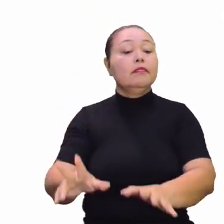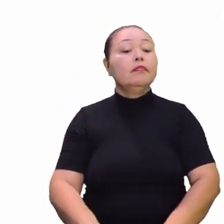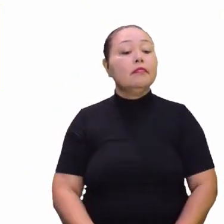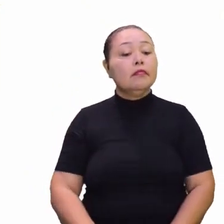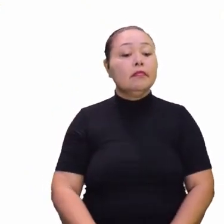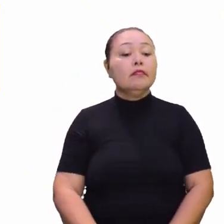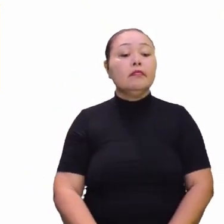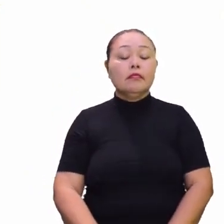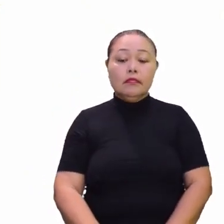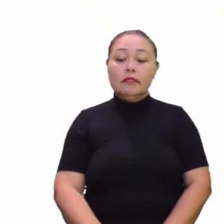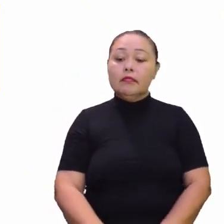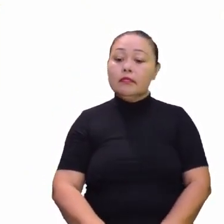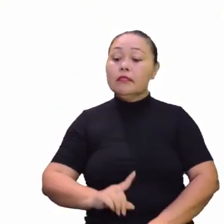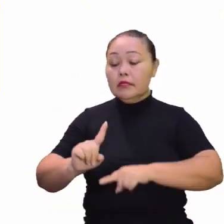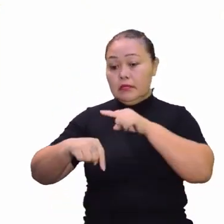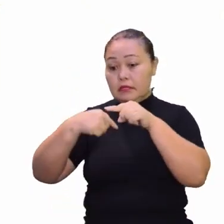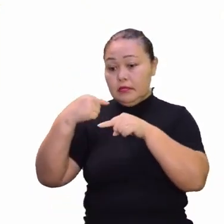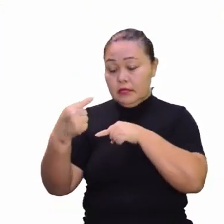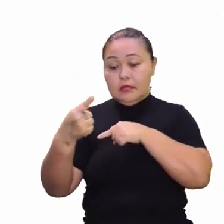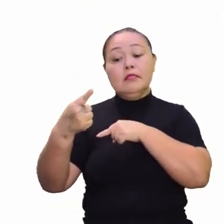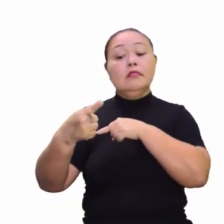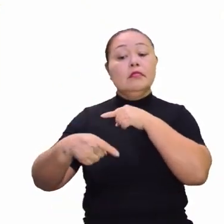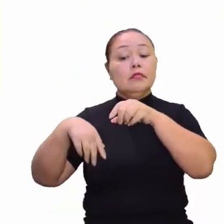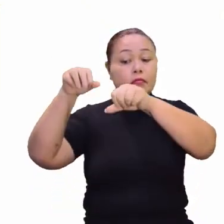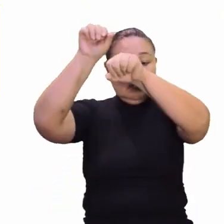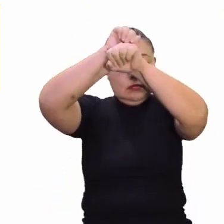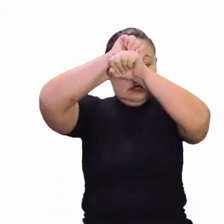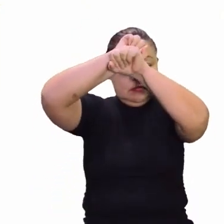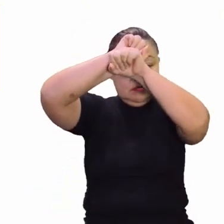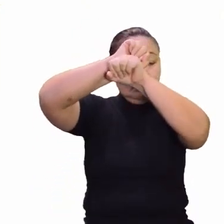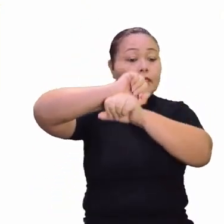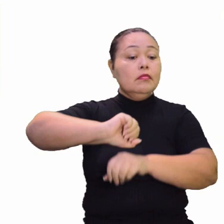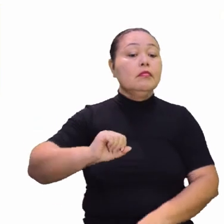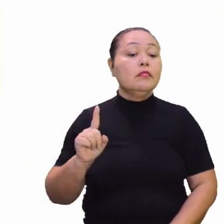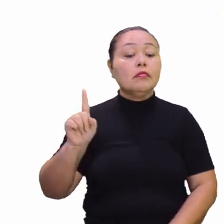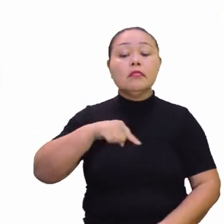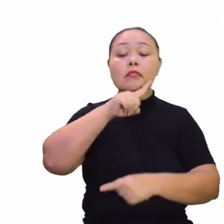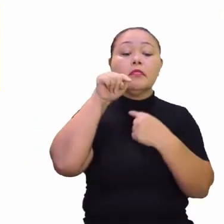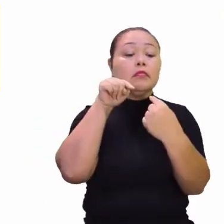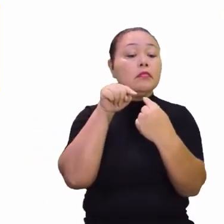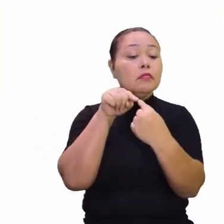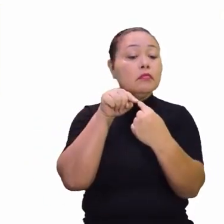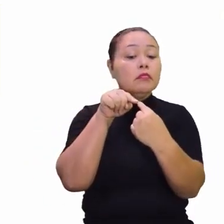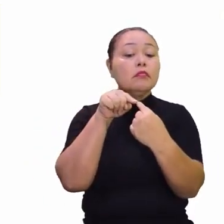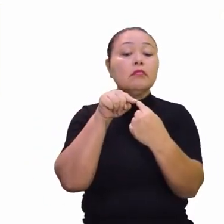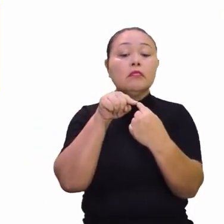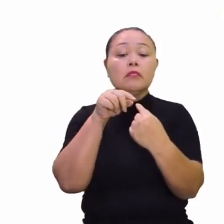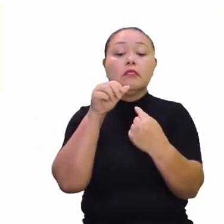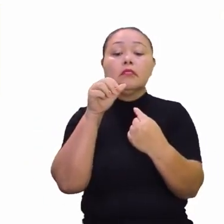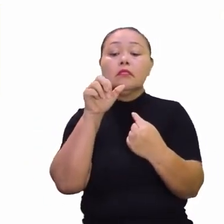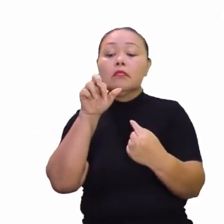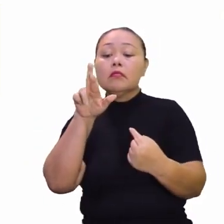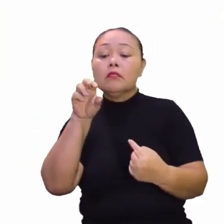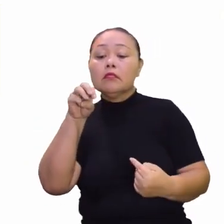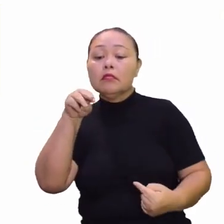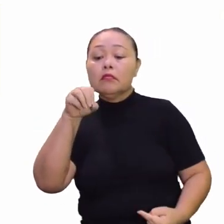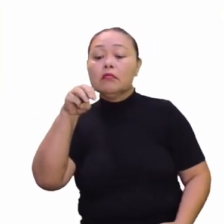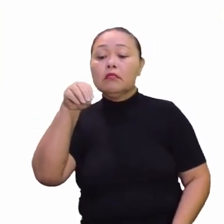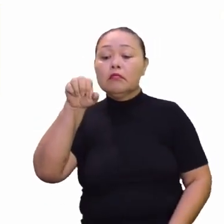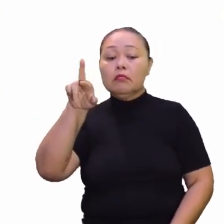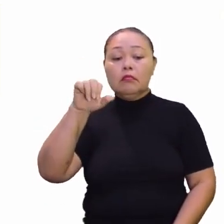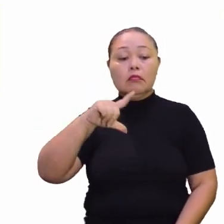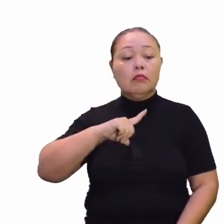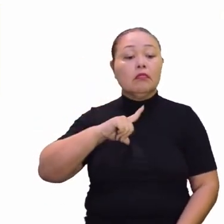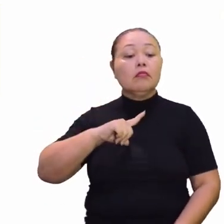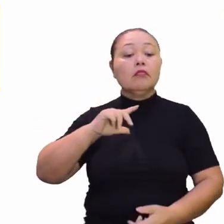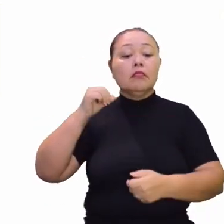índios. Capturar índio para se tornar escravo. Muito bem. Esse objetivo levou Antônio Rolim de